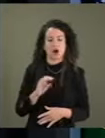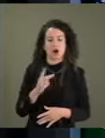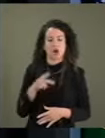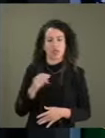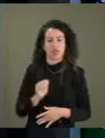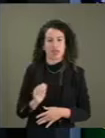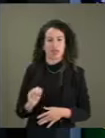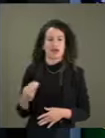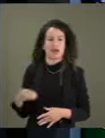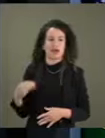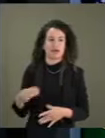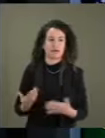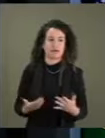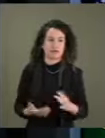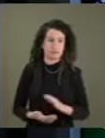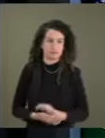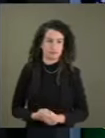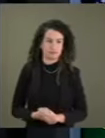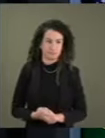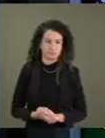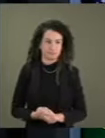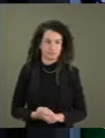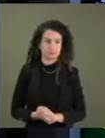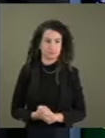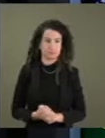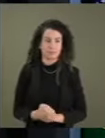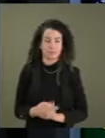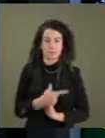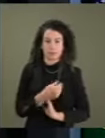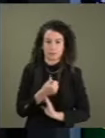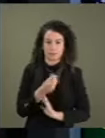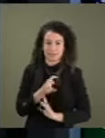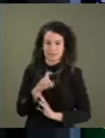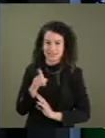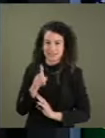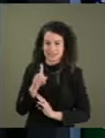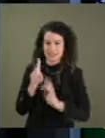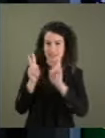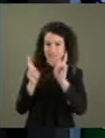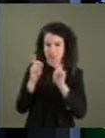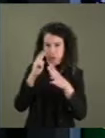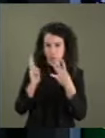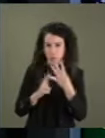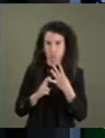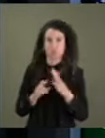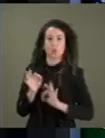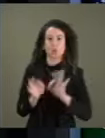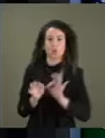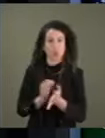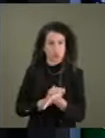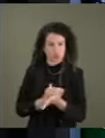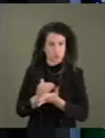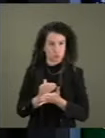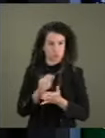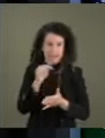Em 2015, o recurso começou a ser julgado. Esse recurso em